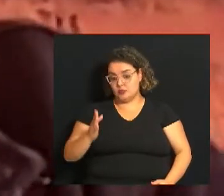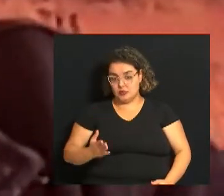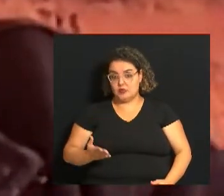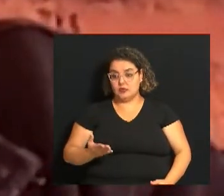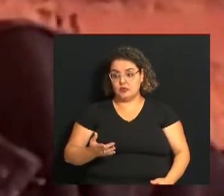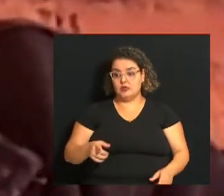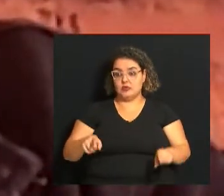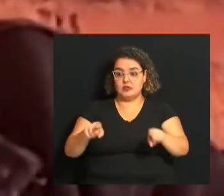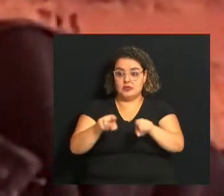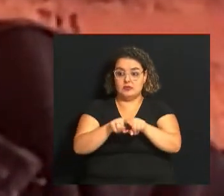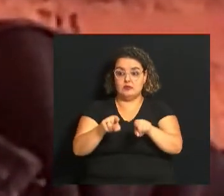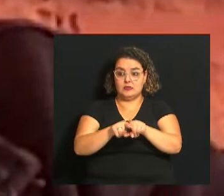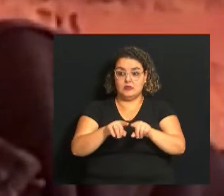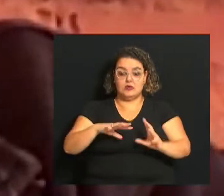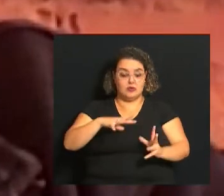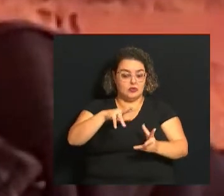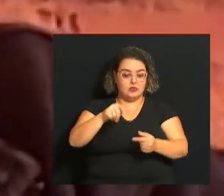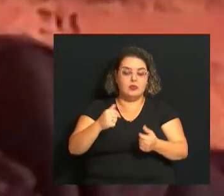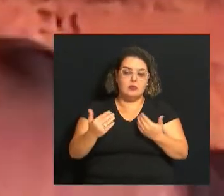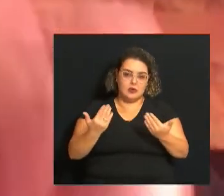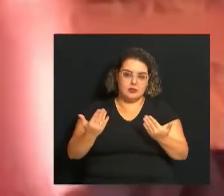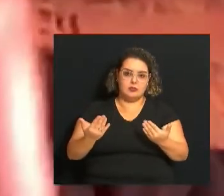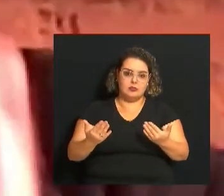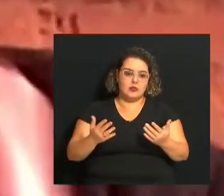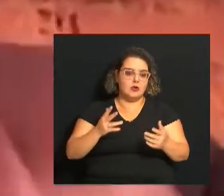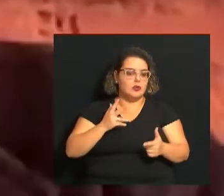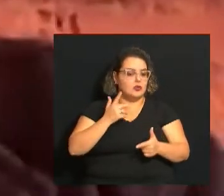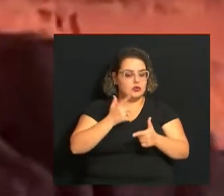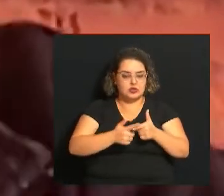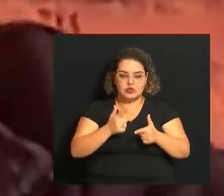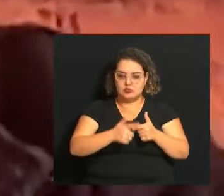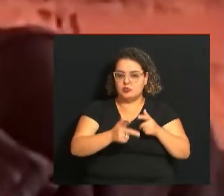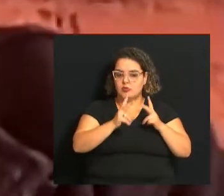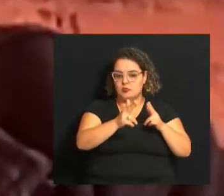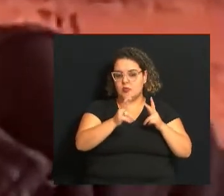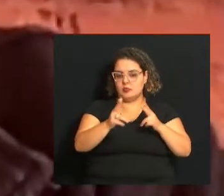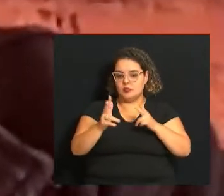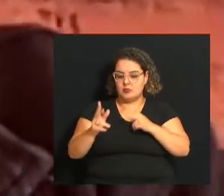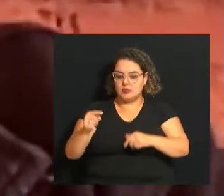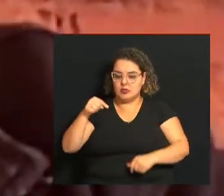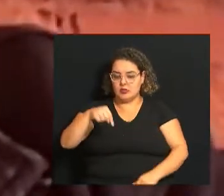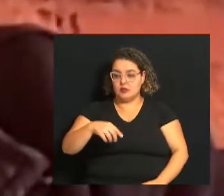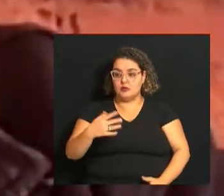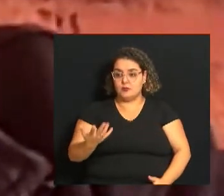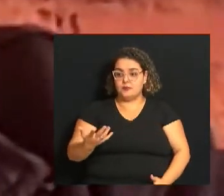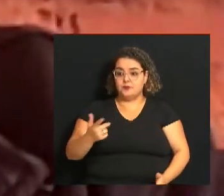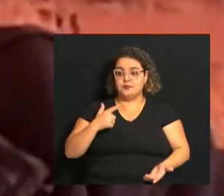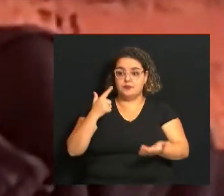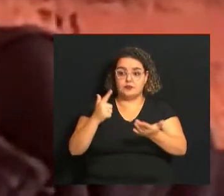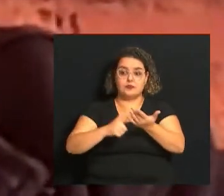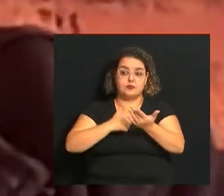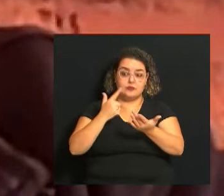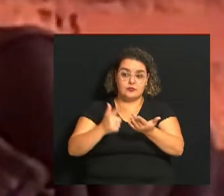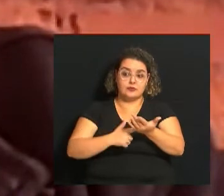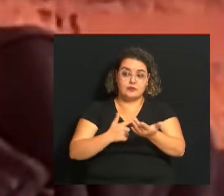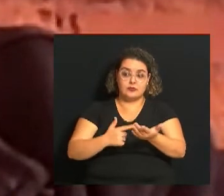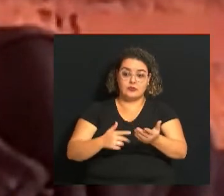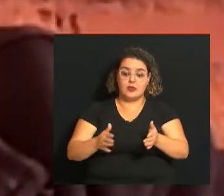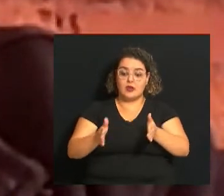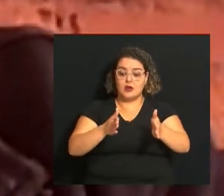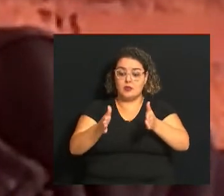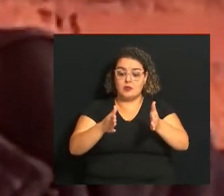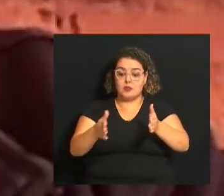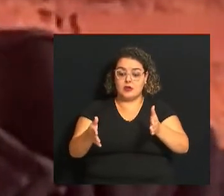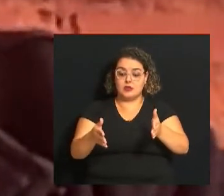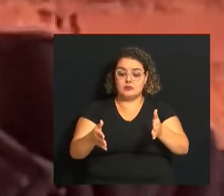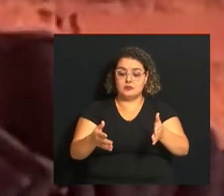também em relação ao mundo que enfrenta os mesmos problemas, creio que aqui. Esse livro, A Era da Intolerância, procura